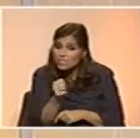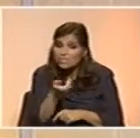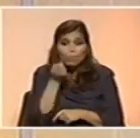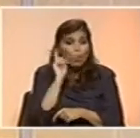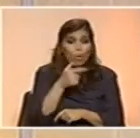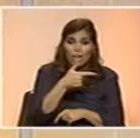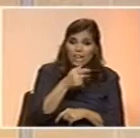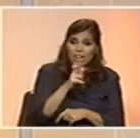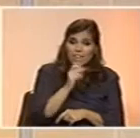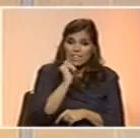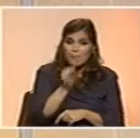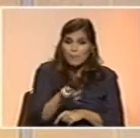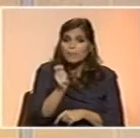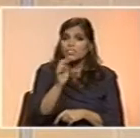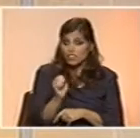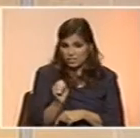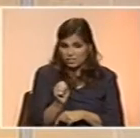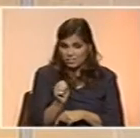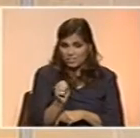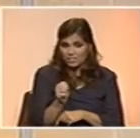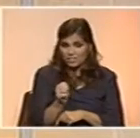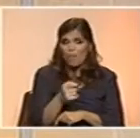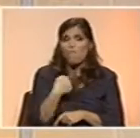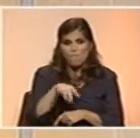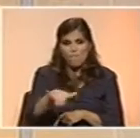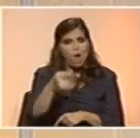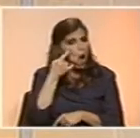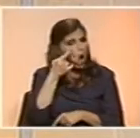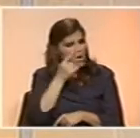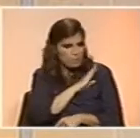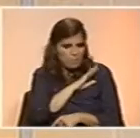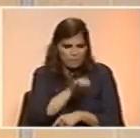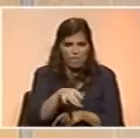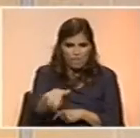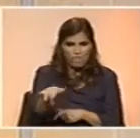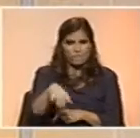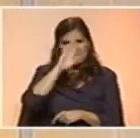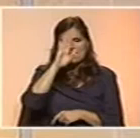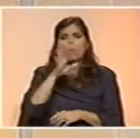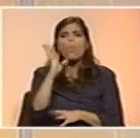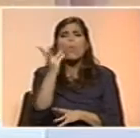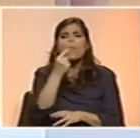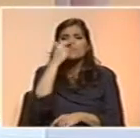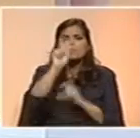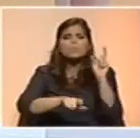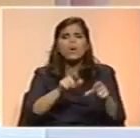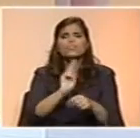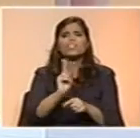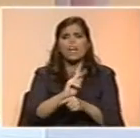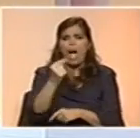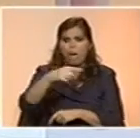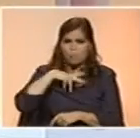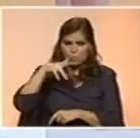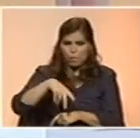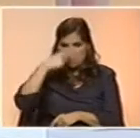provei. Mas já provaram um dia desses. Mas vou provar ainda esta semana, provavelmente. Uhum. Sabemos quantos vegetarianos haverá em Portugal? Há algum levantamento sobre isso?